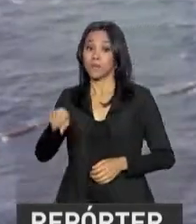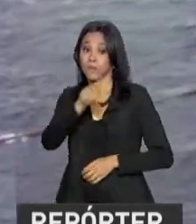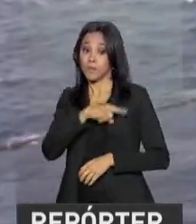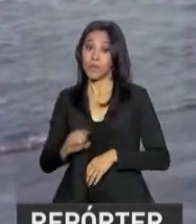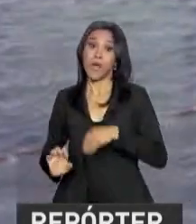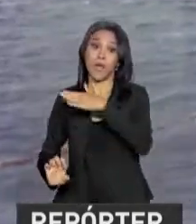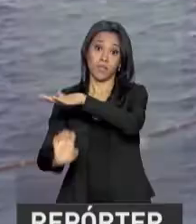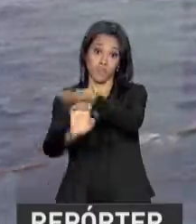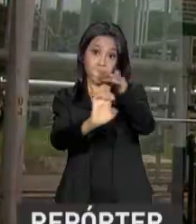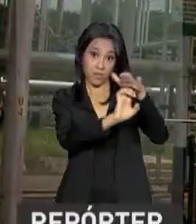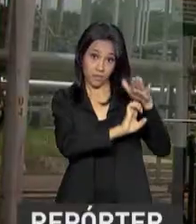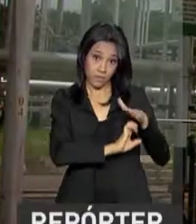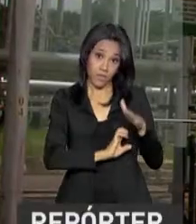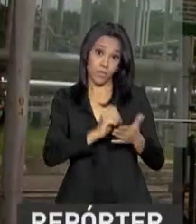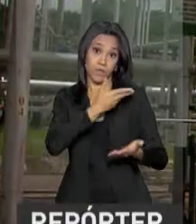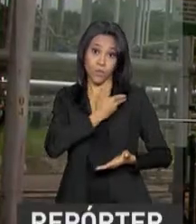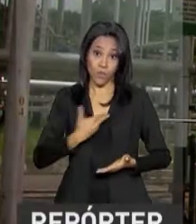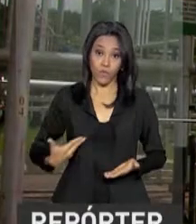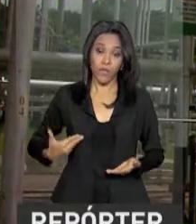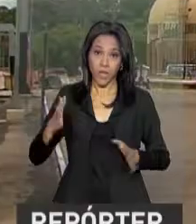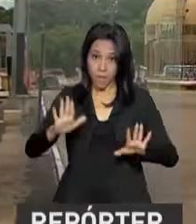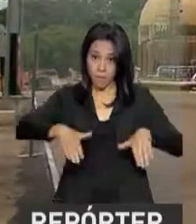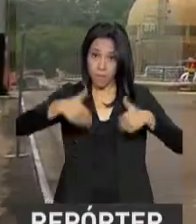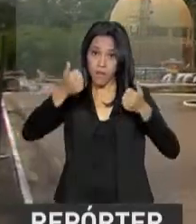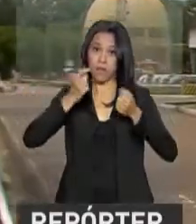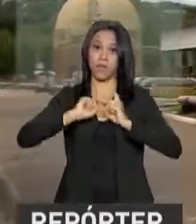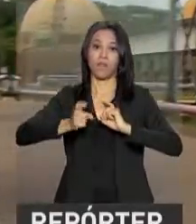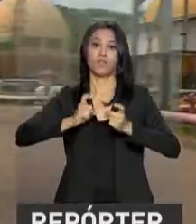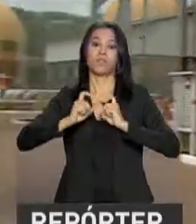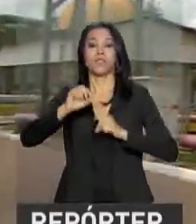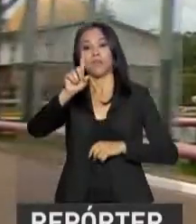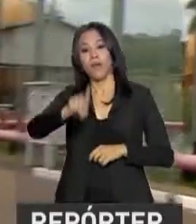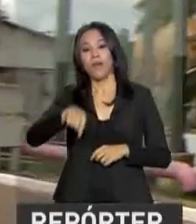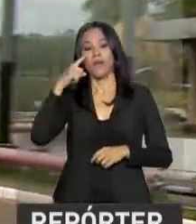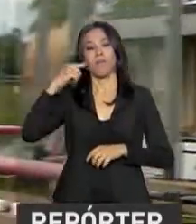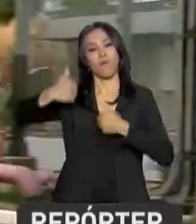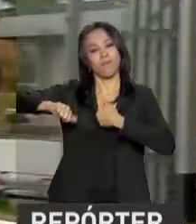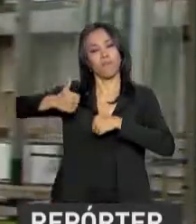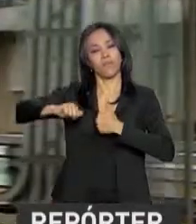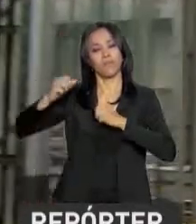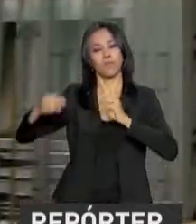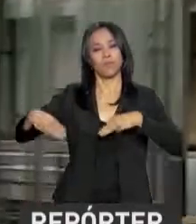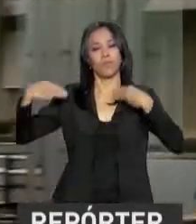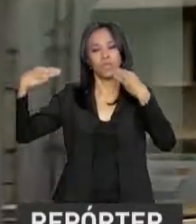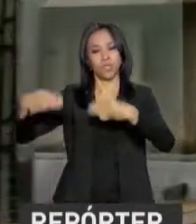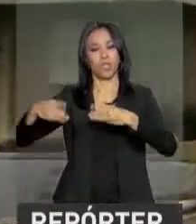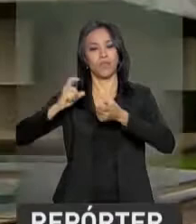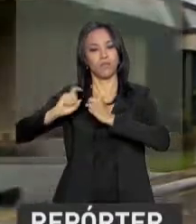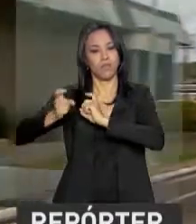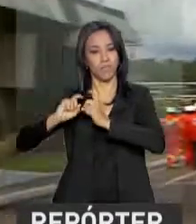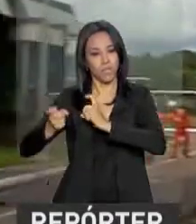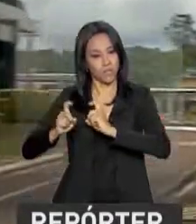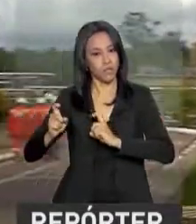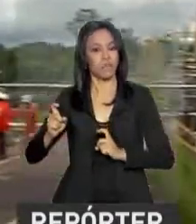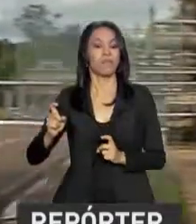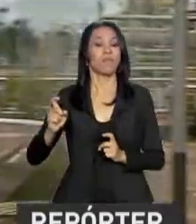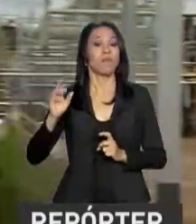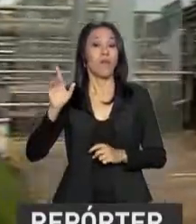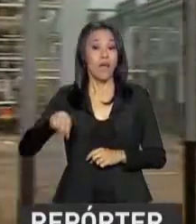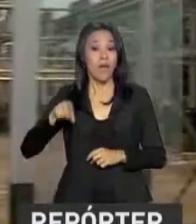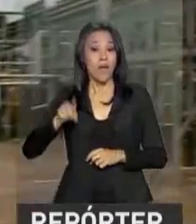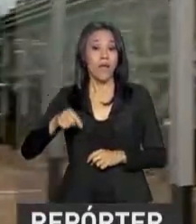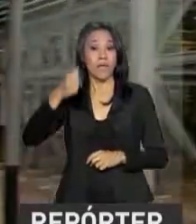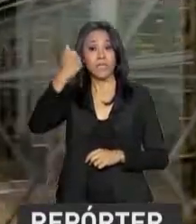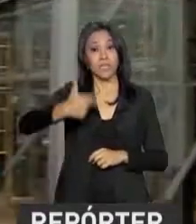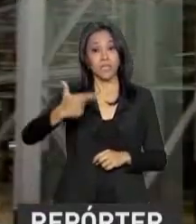performance de governança é o que revela a análise do ministério do planejamento desenvolvimento e gestão a segunda